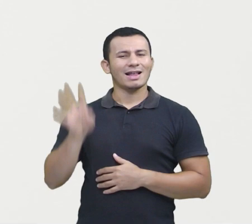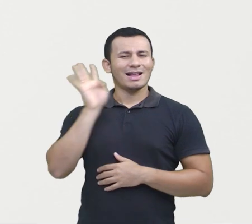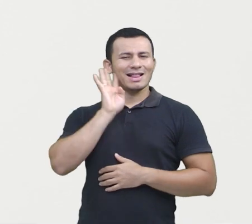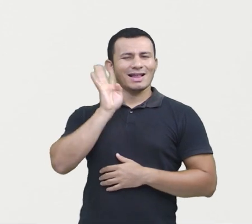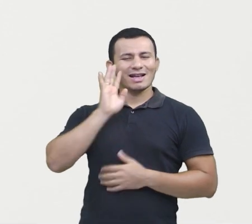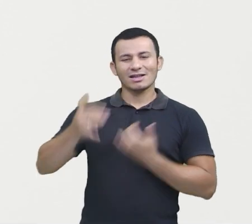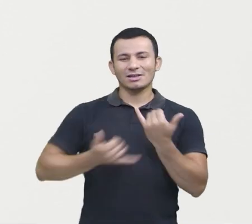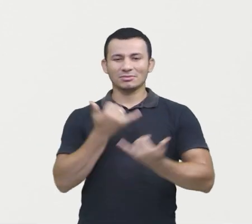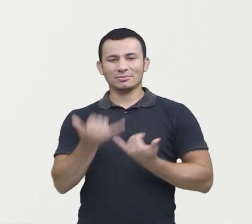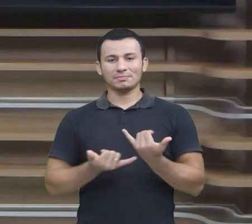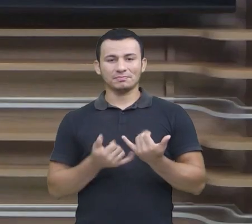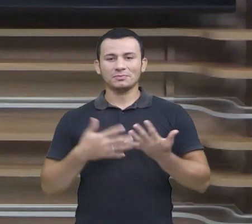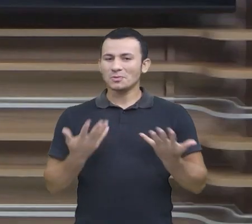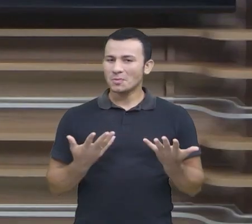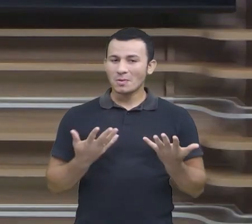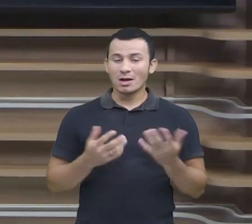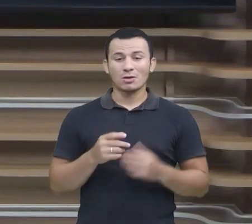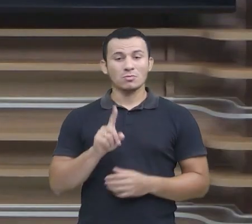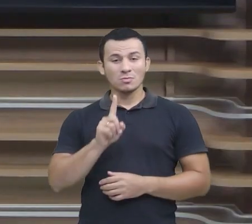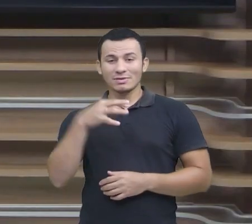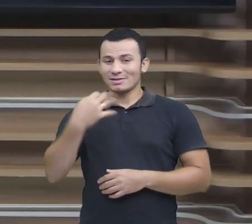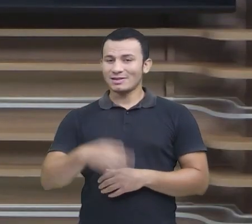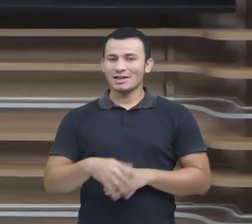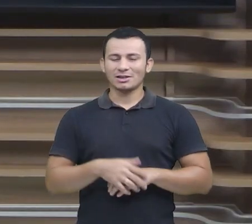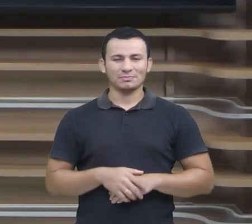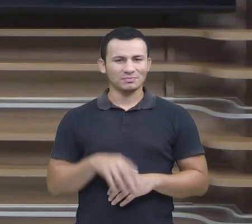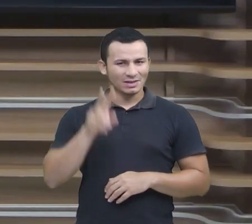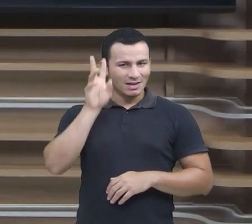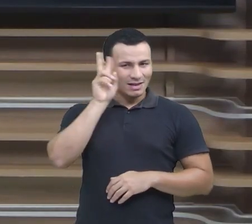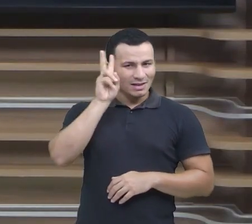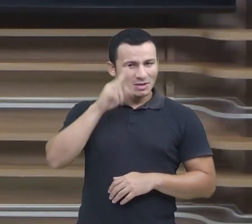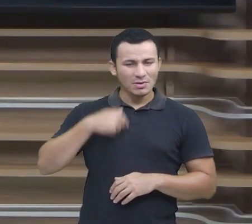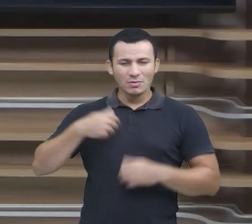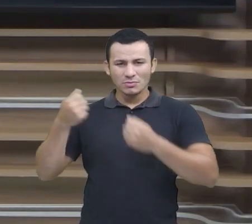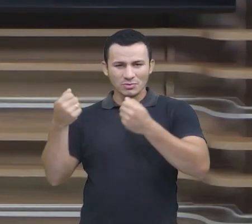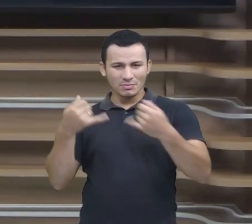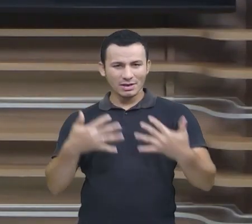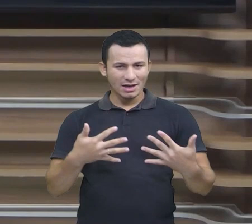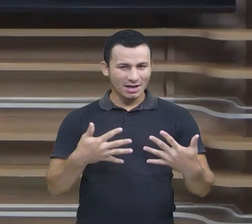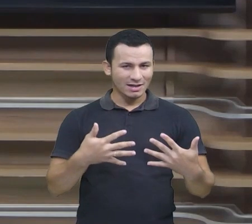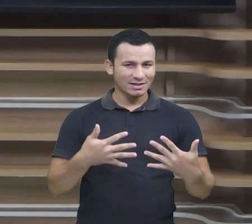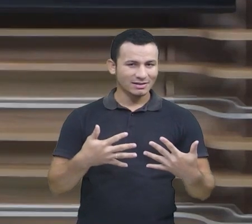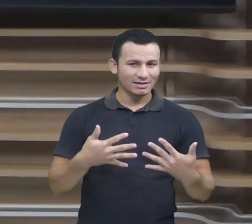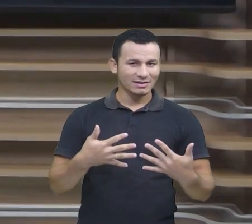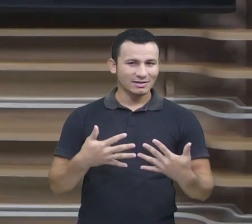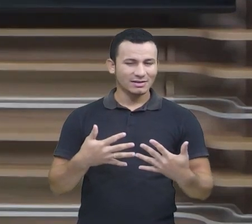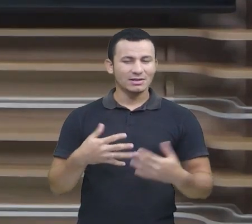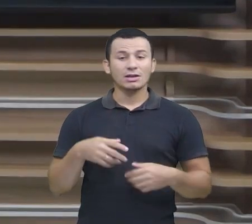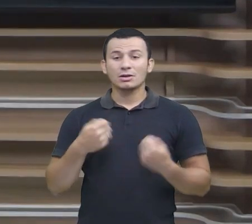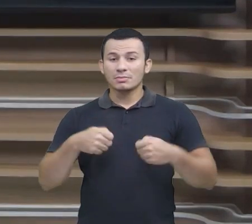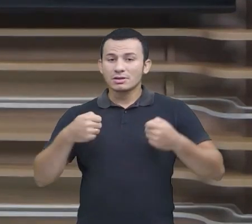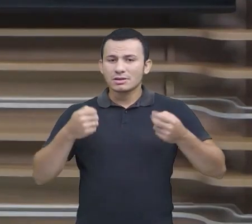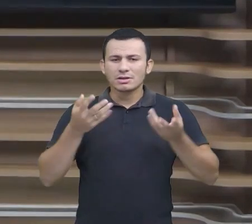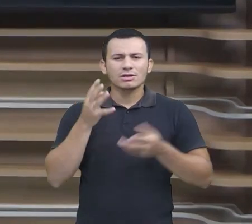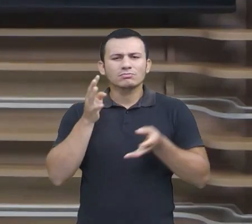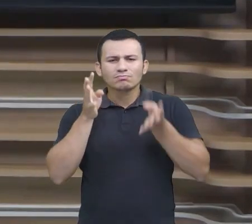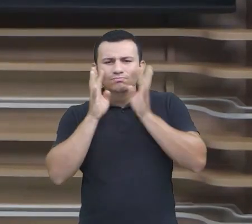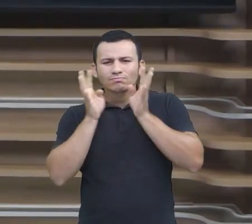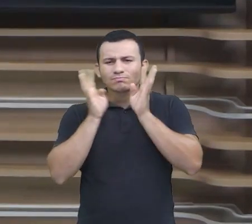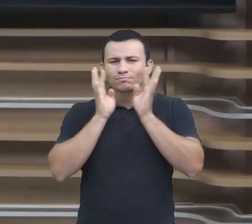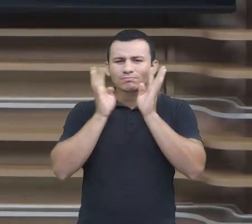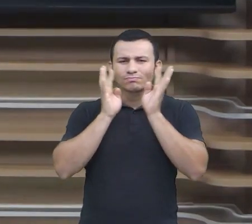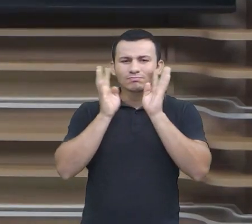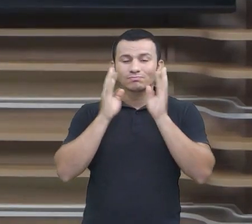brincar? Crianças, vocês se lembram do que eu acabei de explicar? Sim ou não? Vocês têm que ficar bem atentos